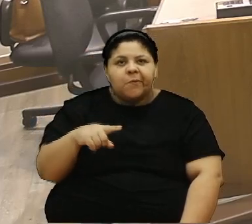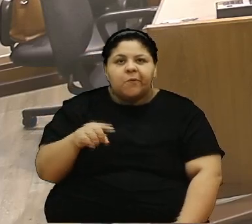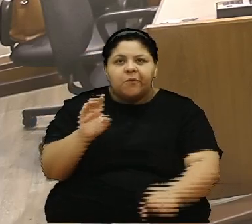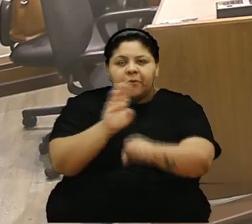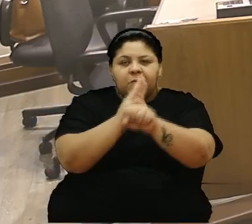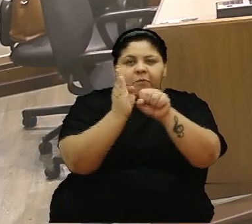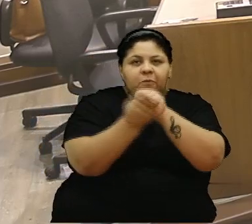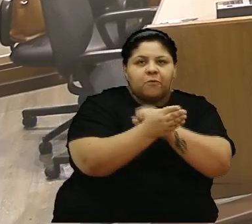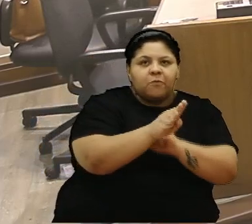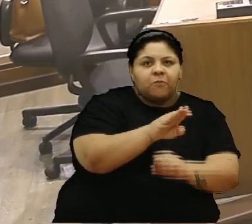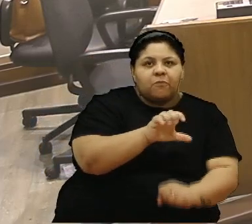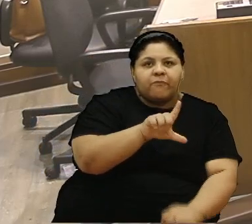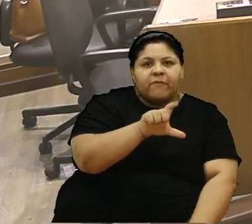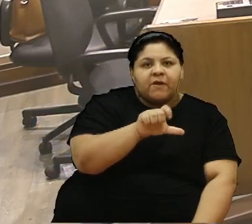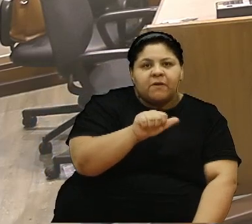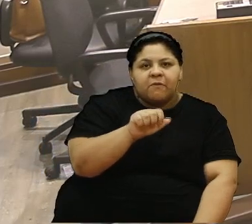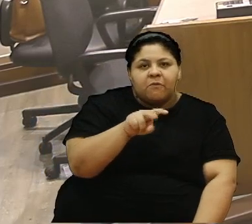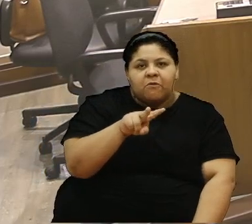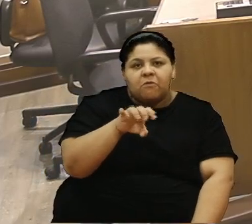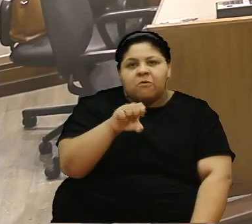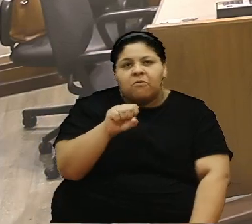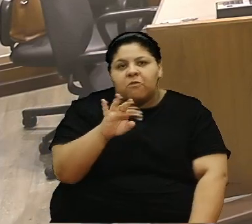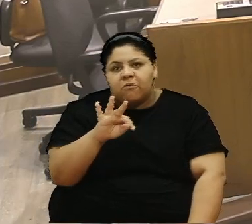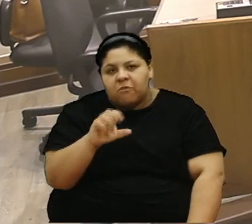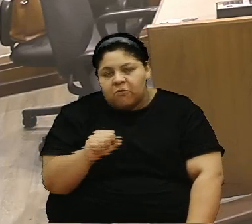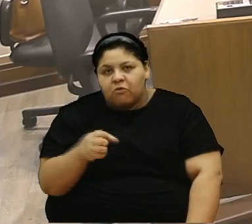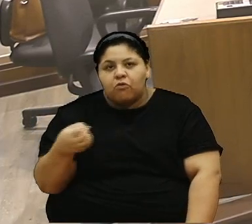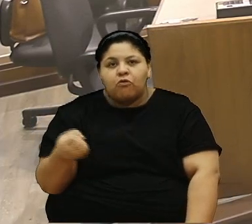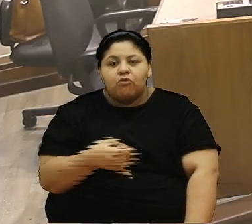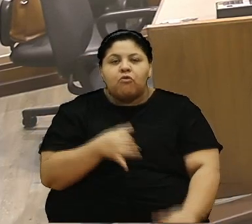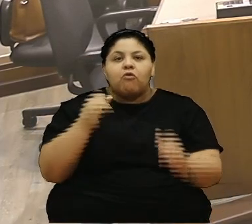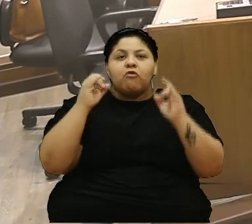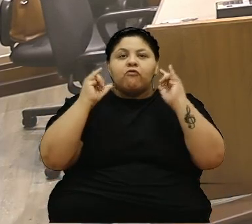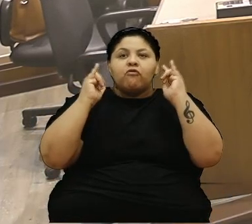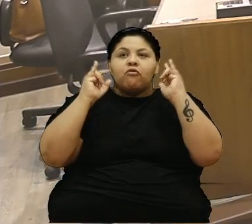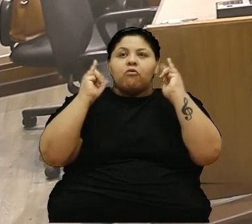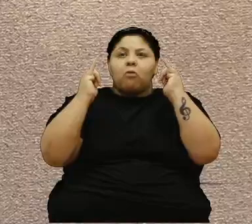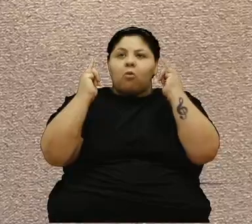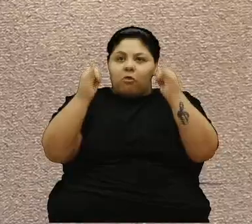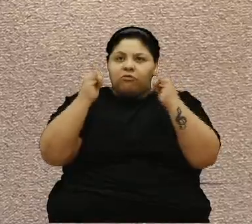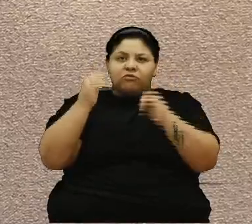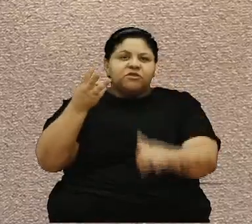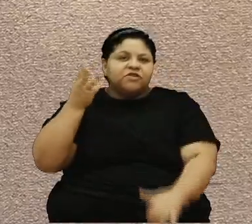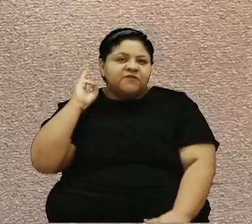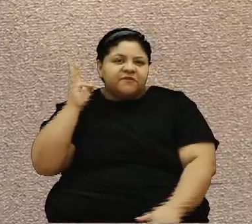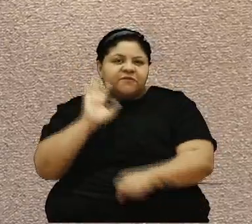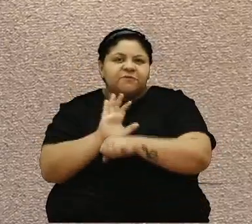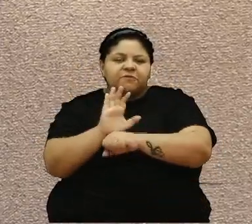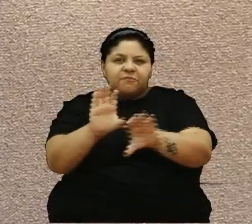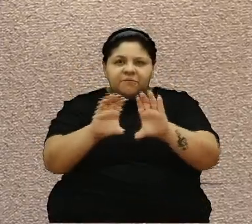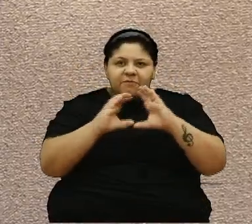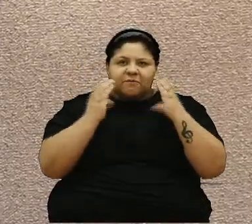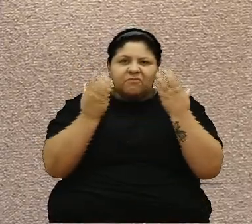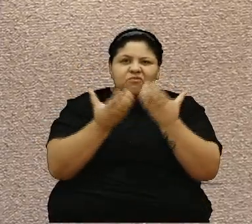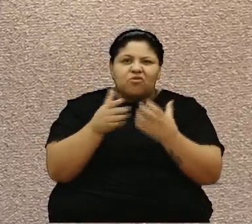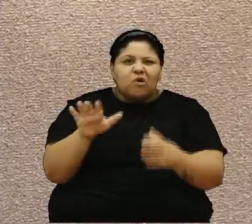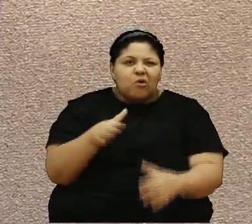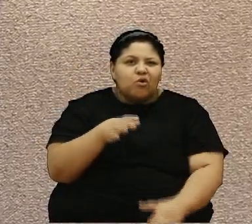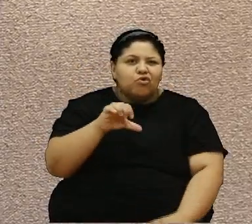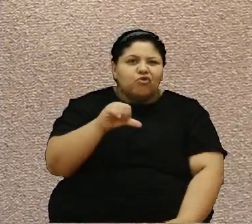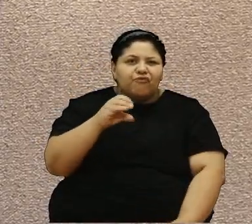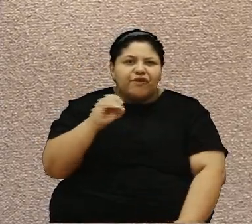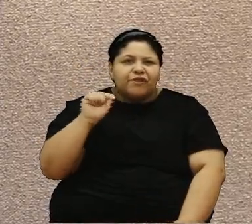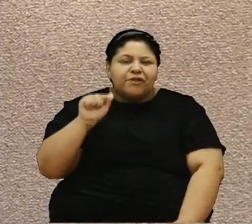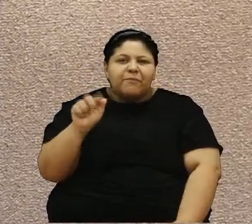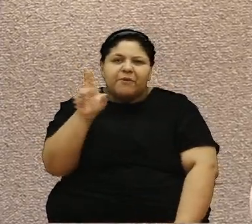Bela Vista mais um ônibus novo da Aviação Santa Teresa. Isso vai ajudar muito a comunidade. Nós temos hoje cerca de 90 mil usuários